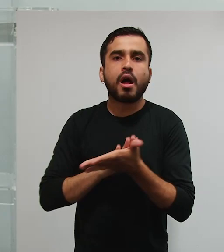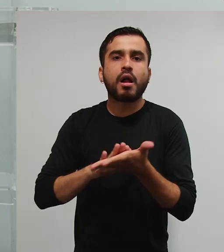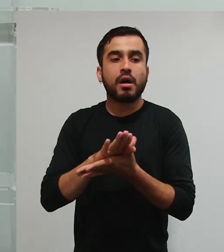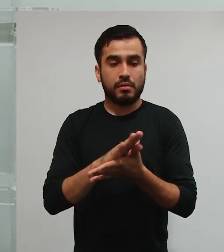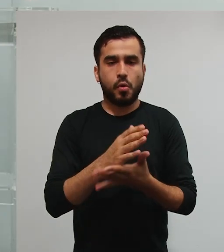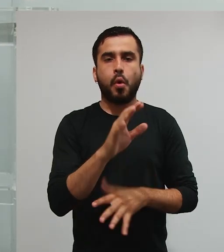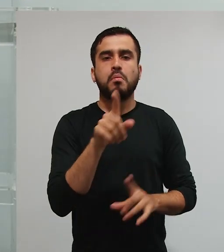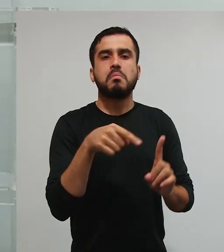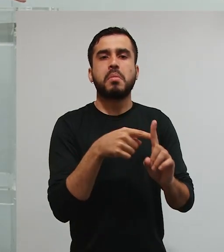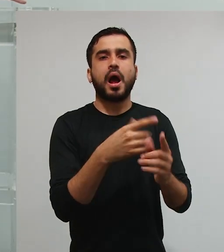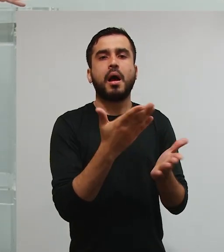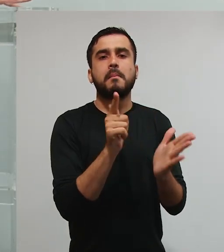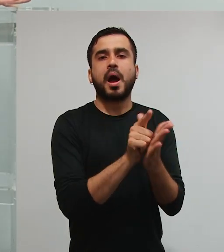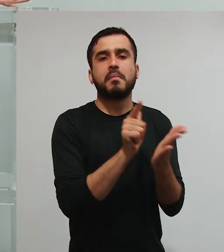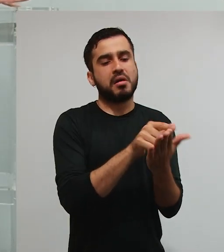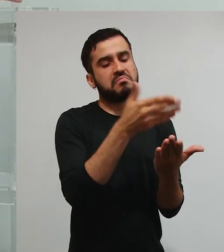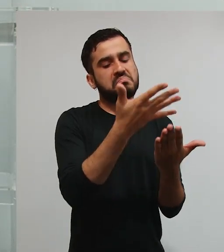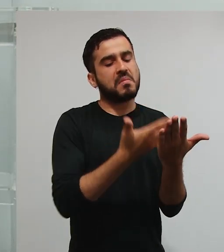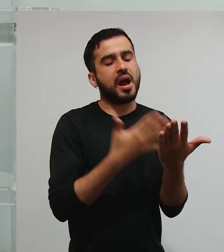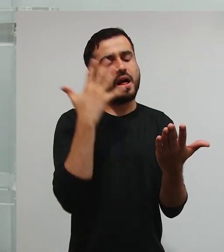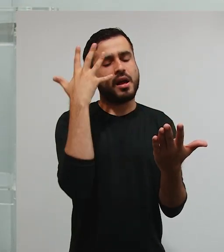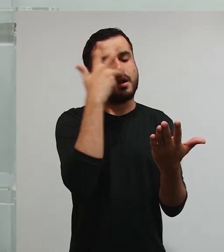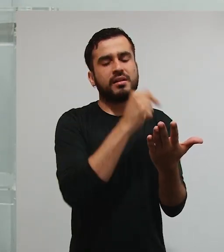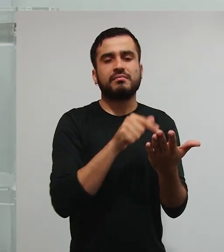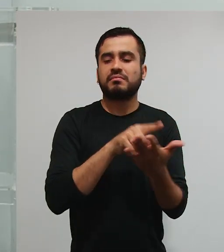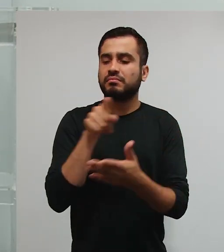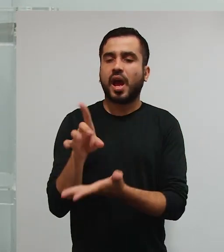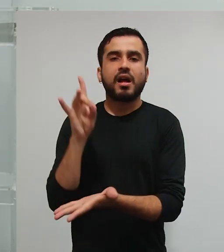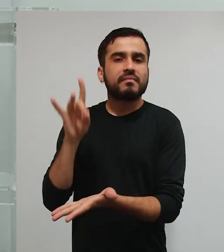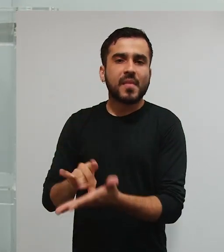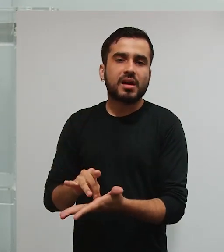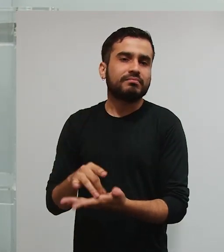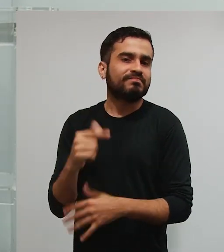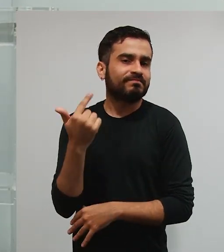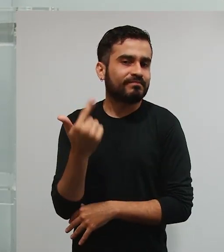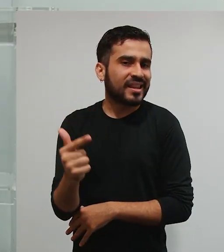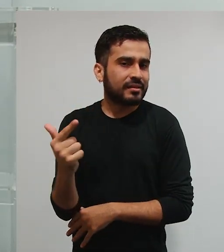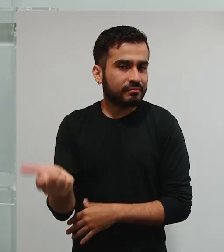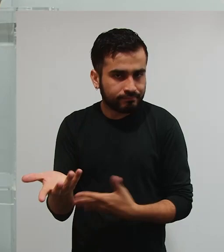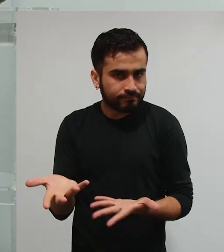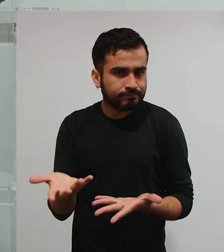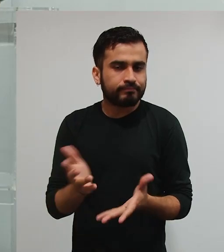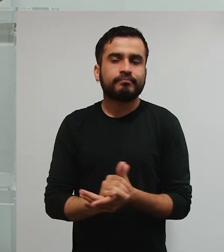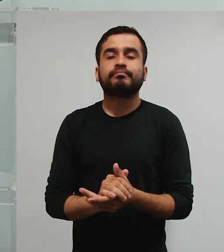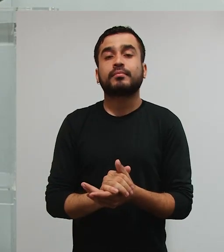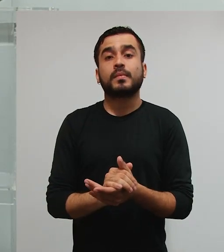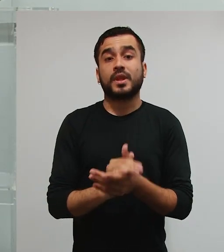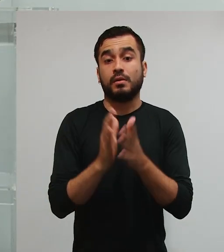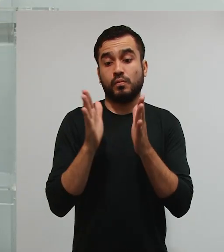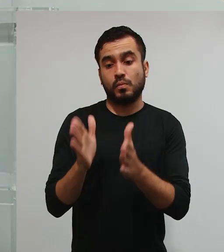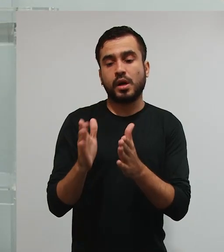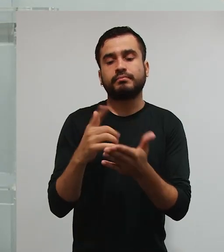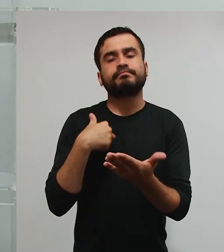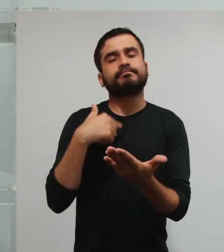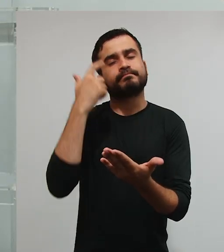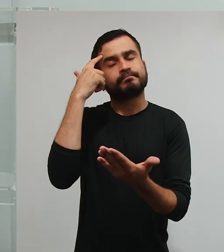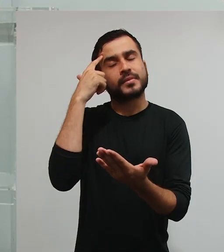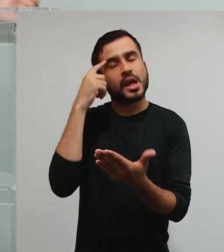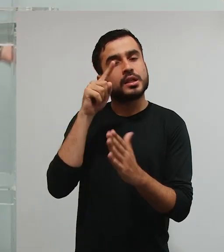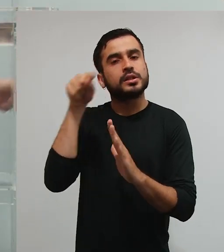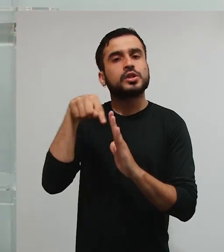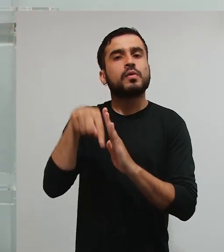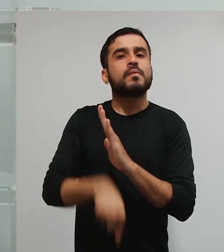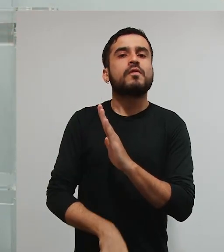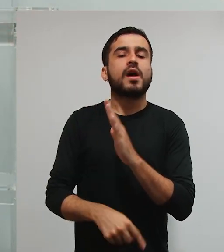há evidências dessas ações. Então, em uma realidade, você vai aprofundar a discussão por meio da